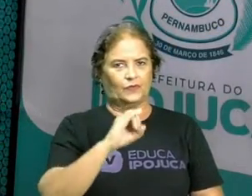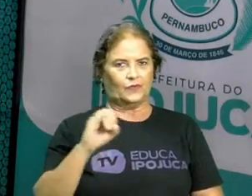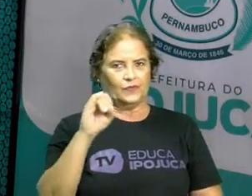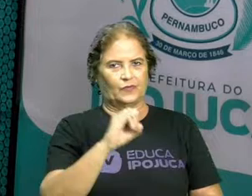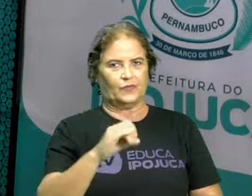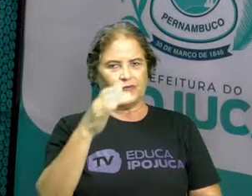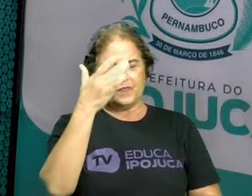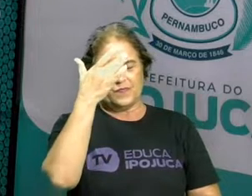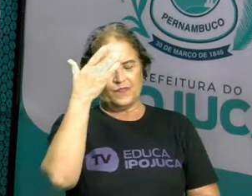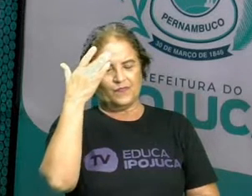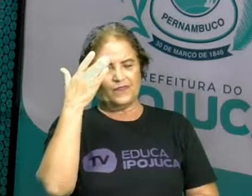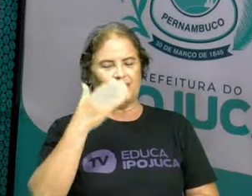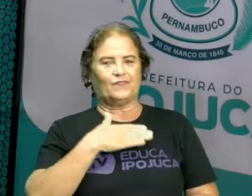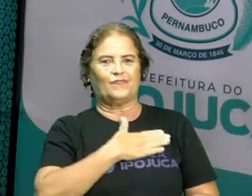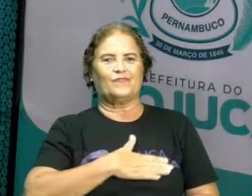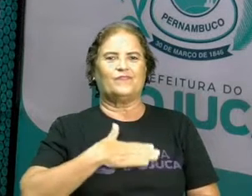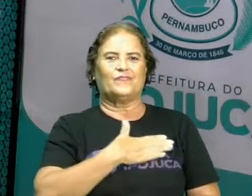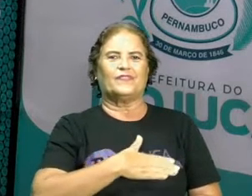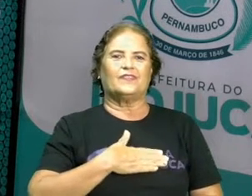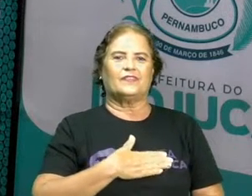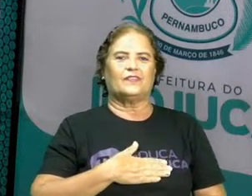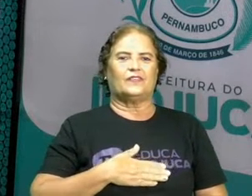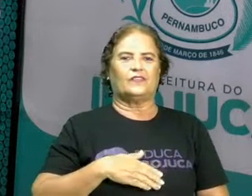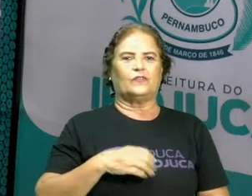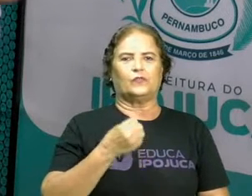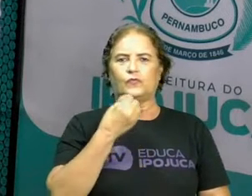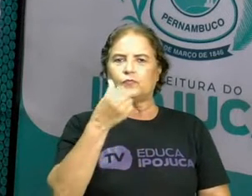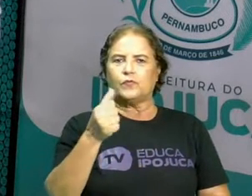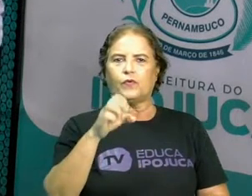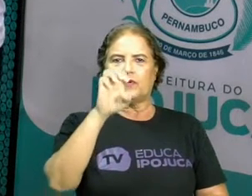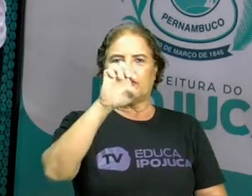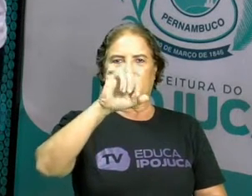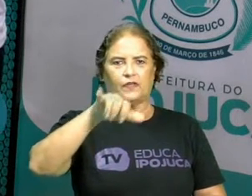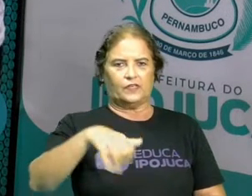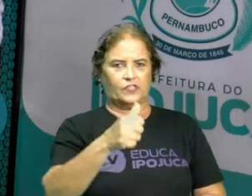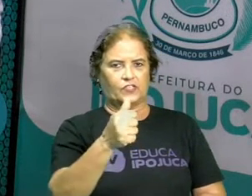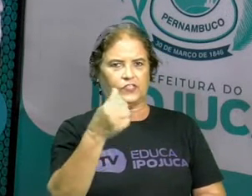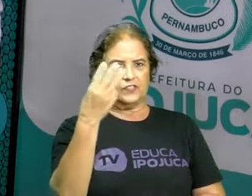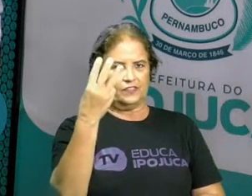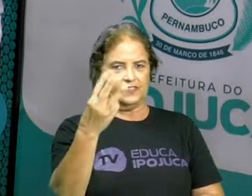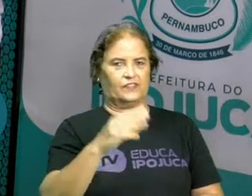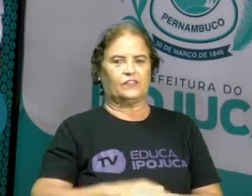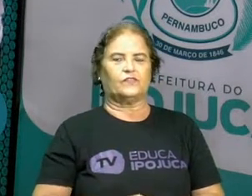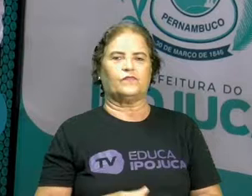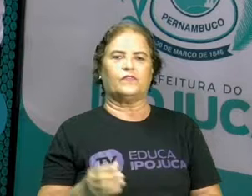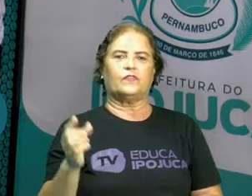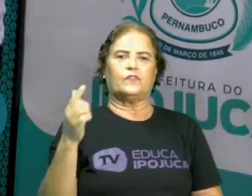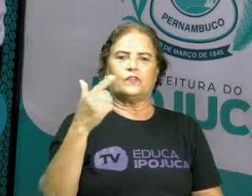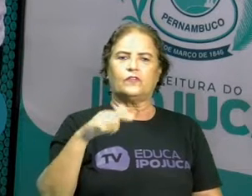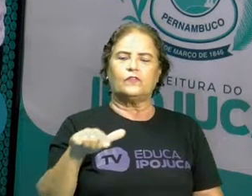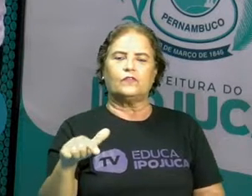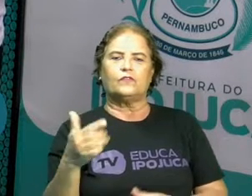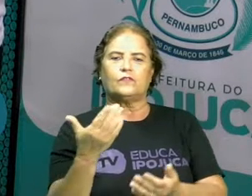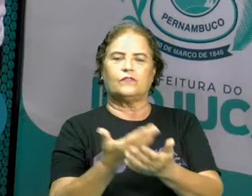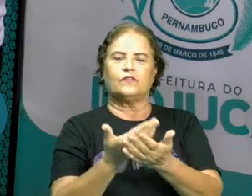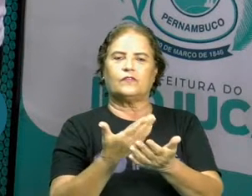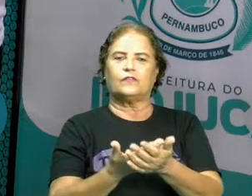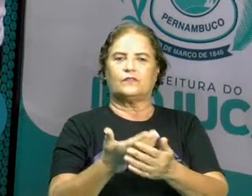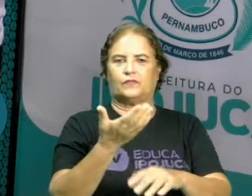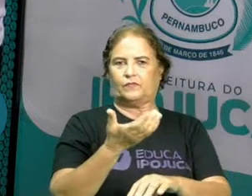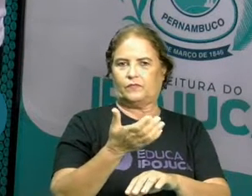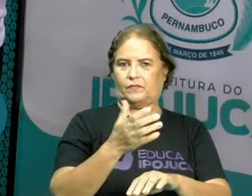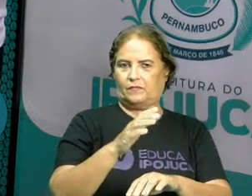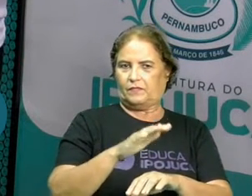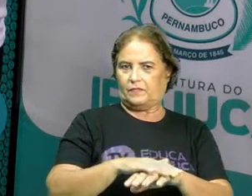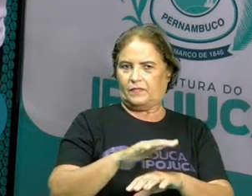Olá, meu pessoal querido. Tudo bom, EJA3? Voltamos com as aulas de matemática e hoje